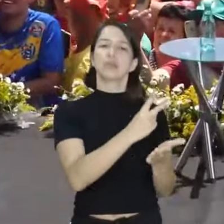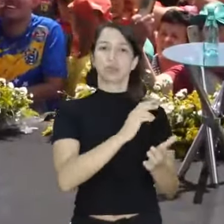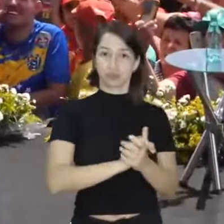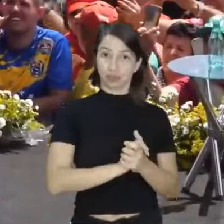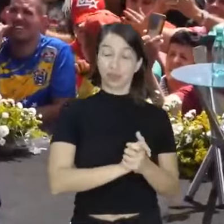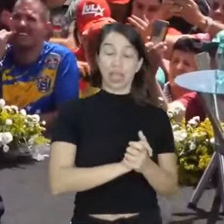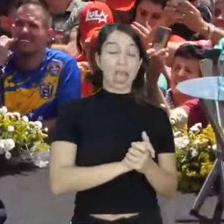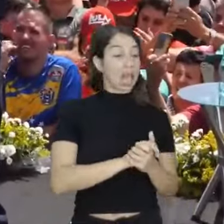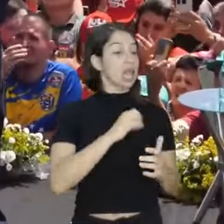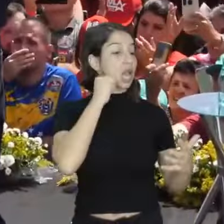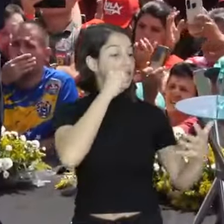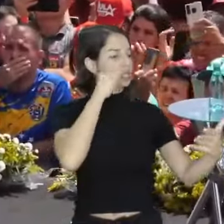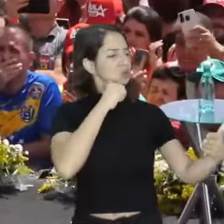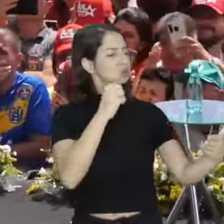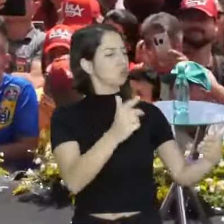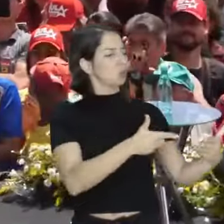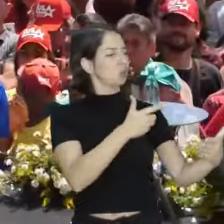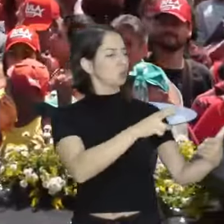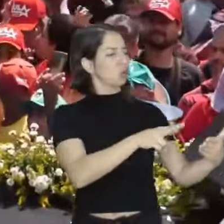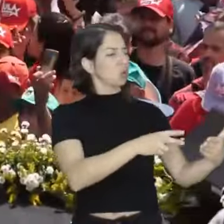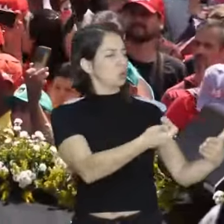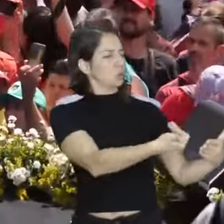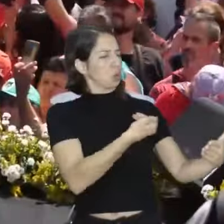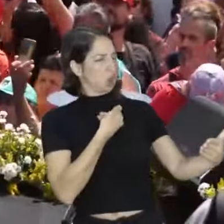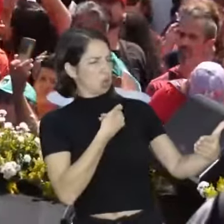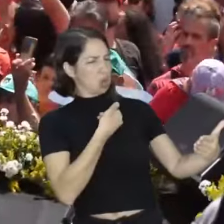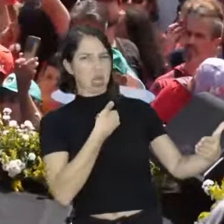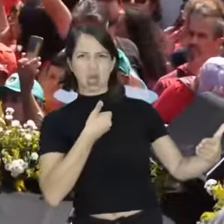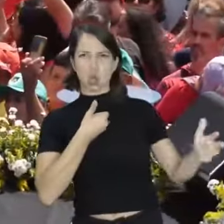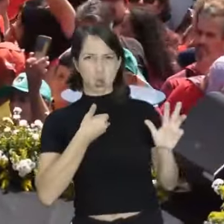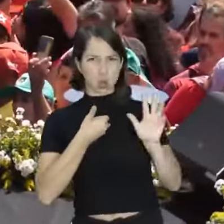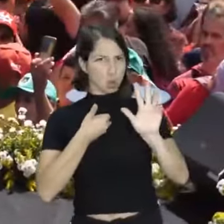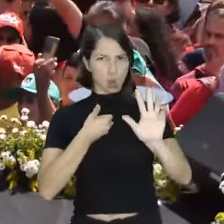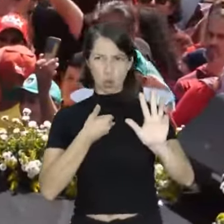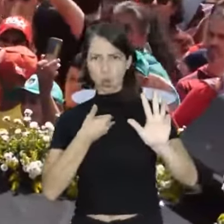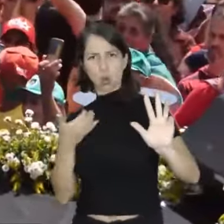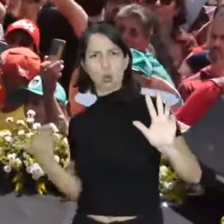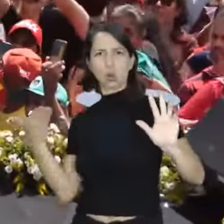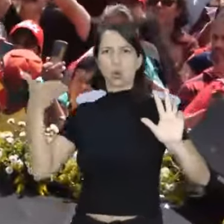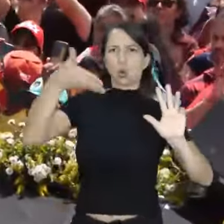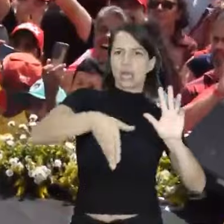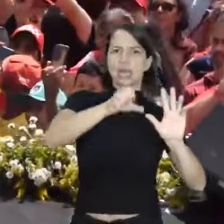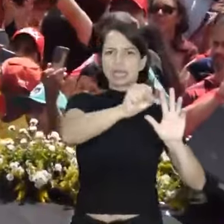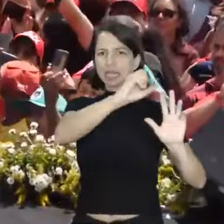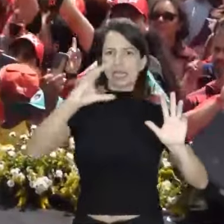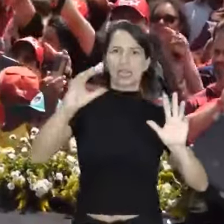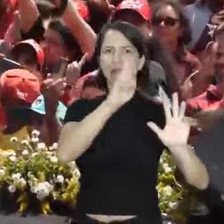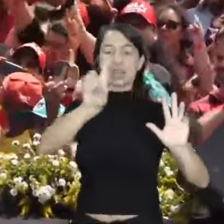Santa Catarina, porque essa aqui é terra de Bolsonaro.